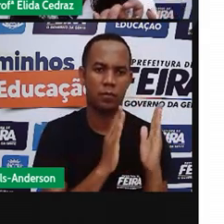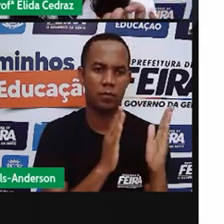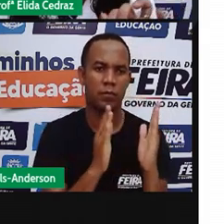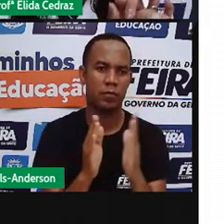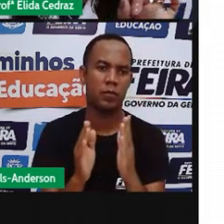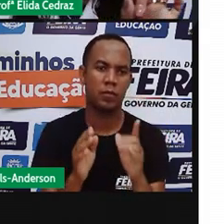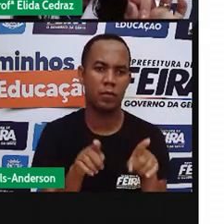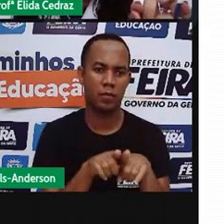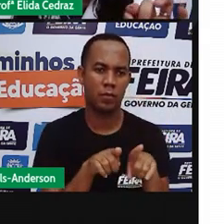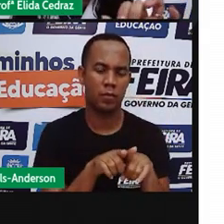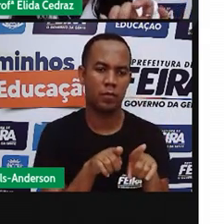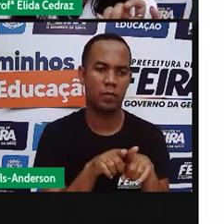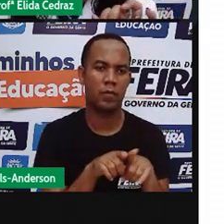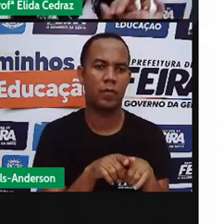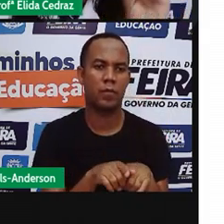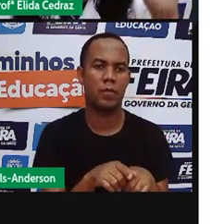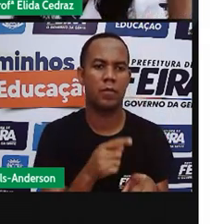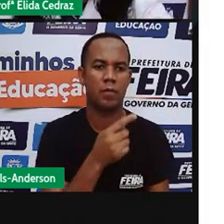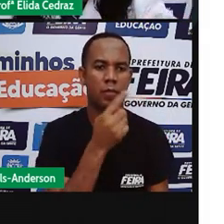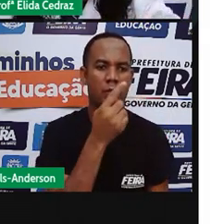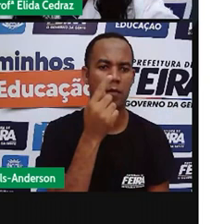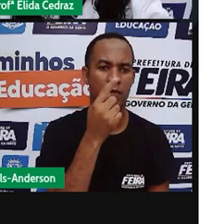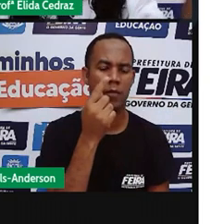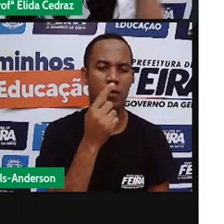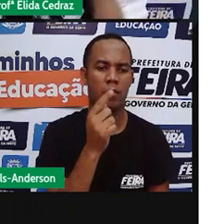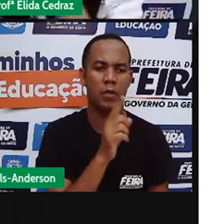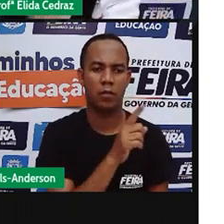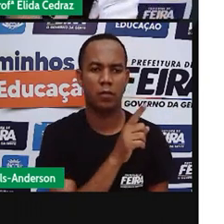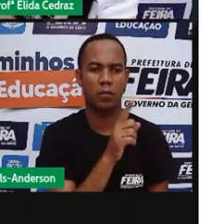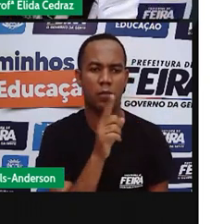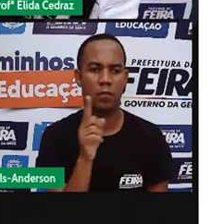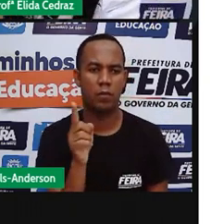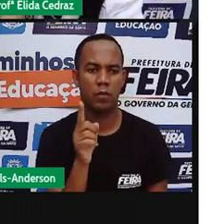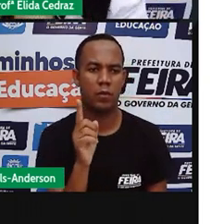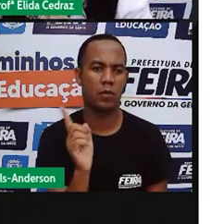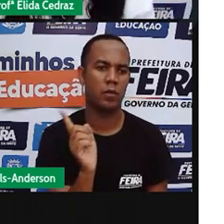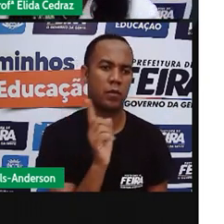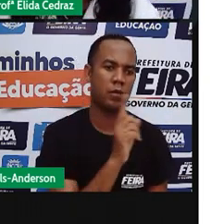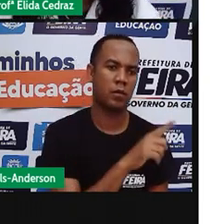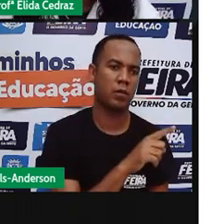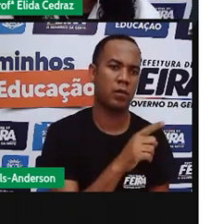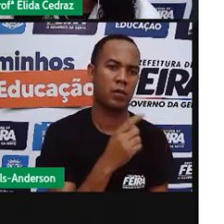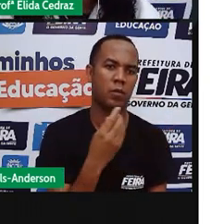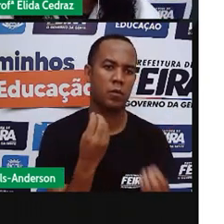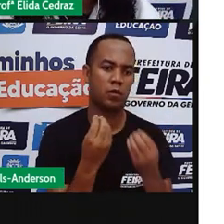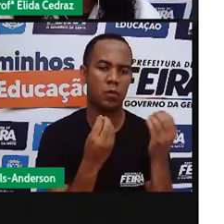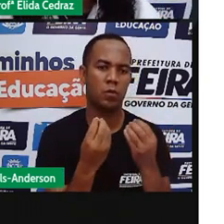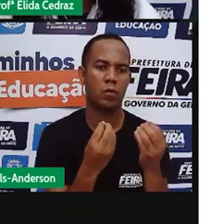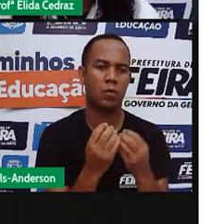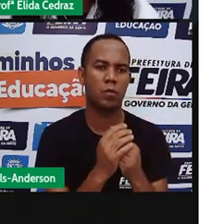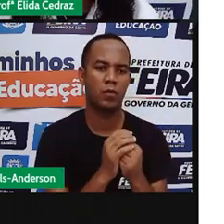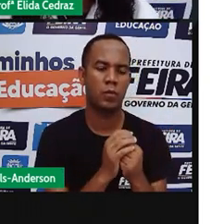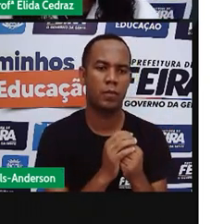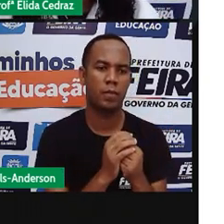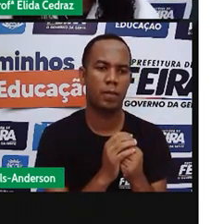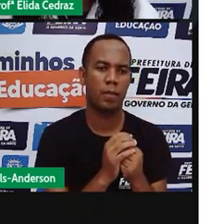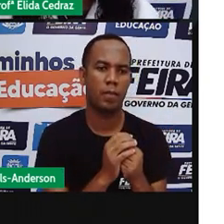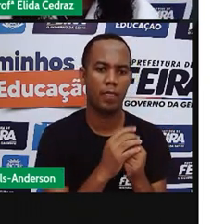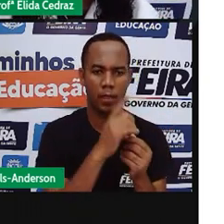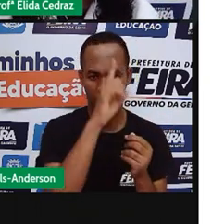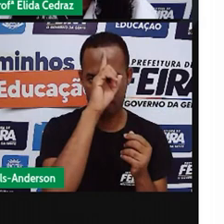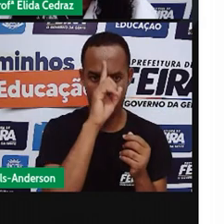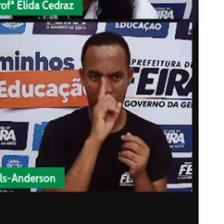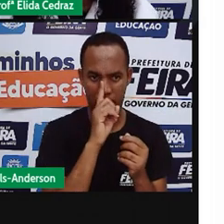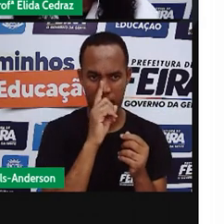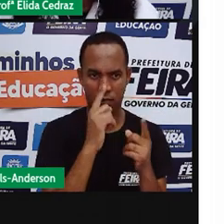àquela cor. O primeiro quadradinho da esquerda para a direita, no canto superior, é